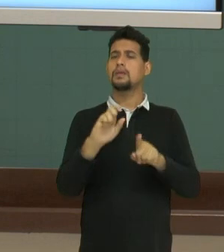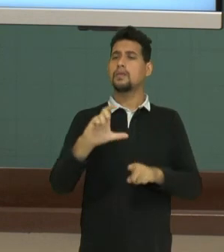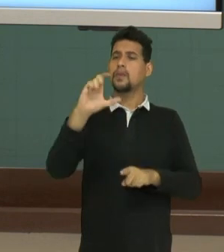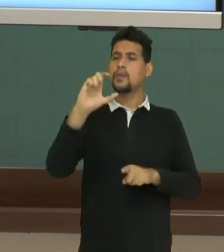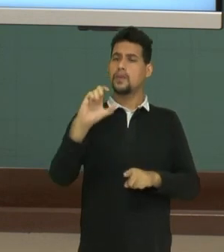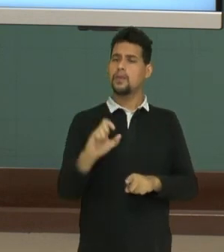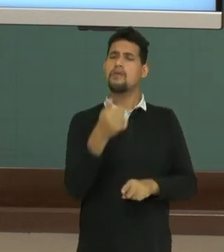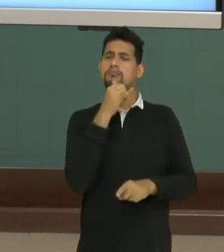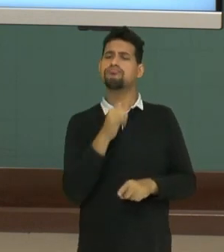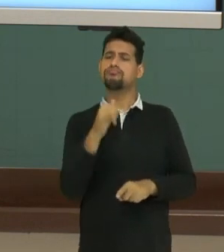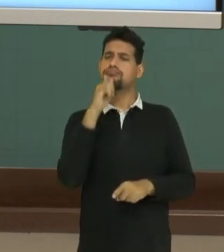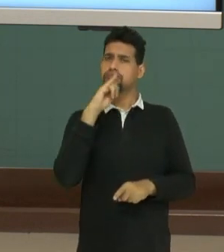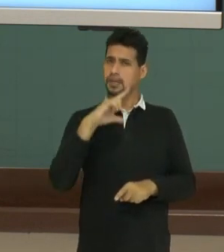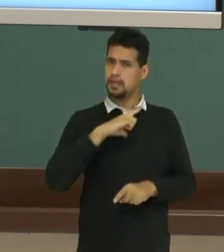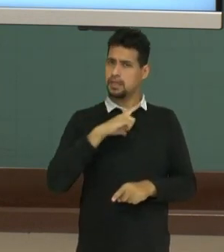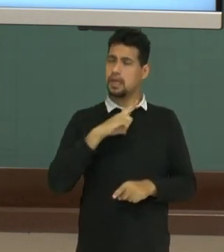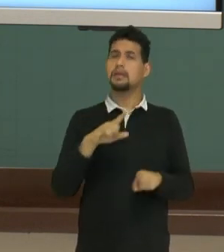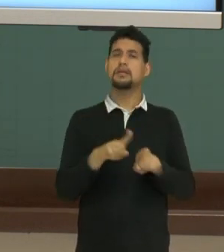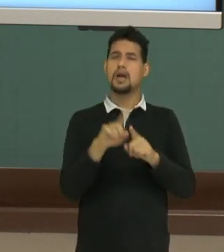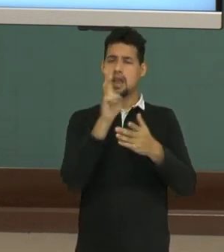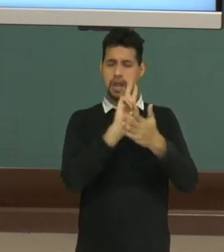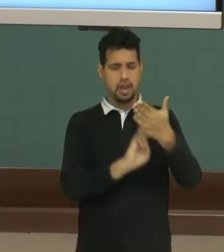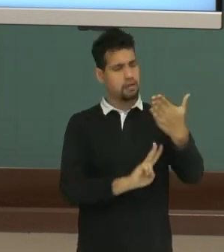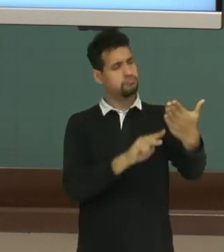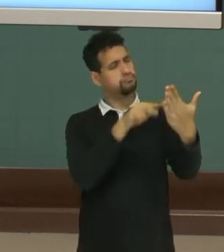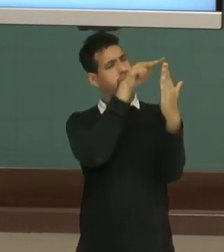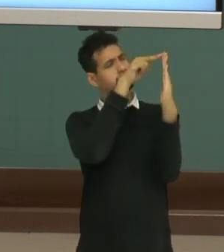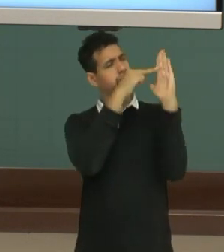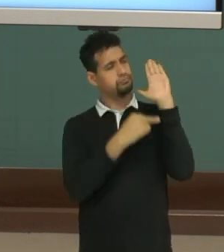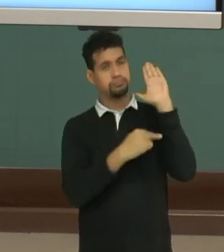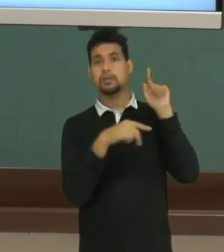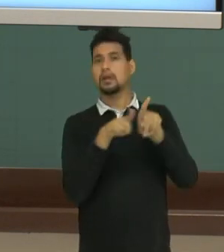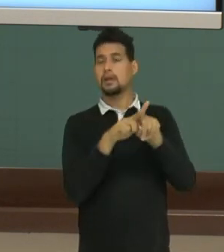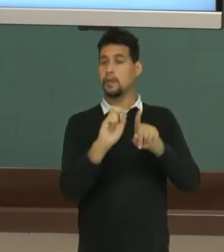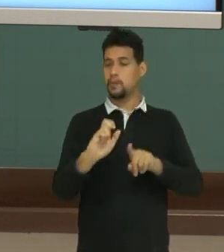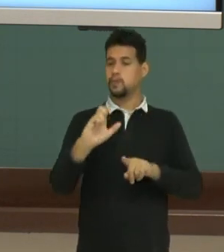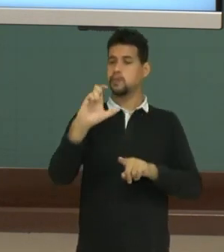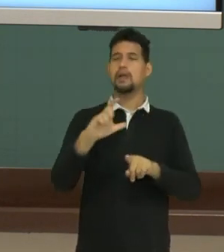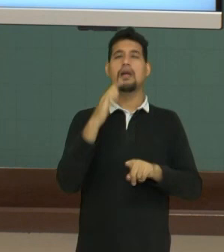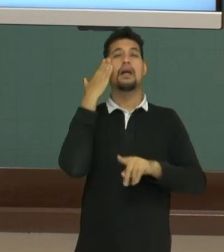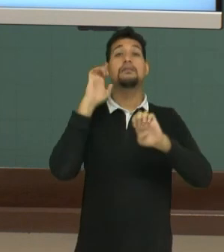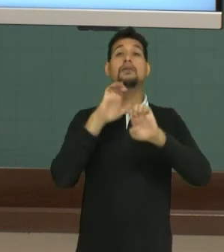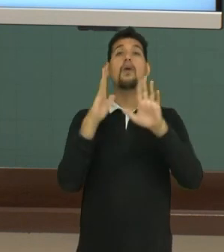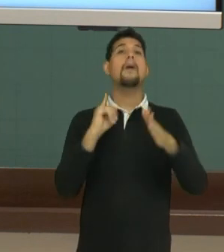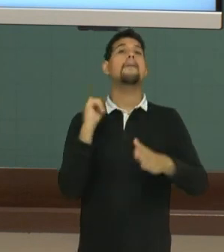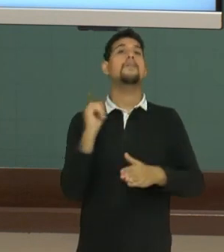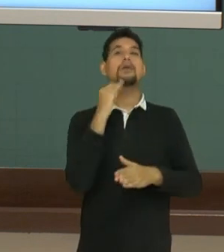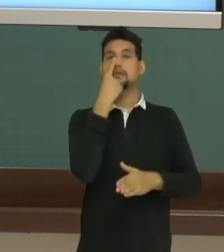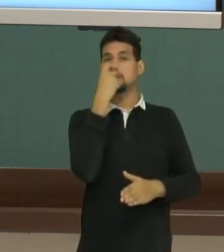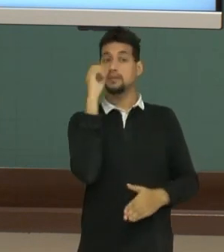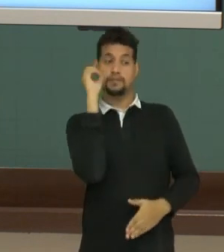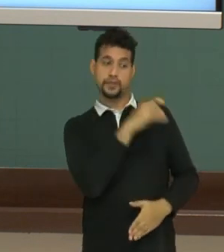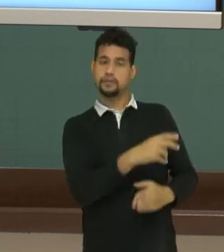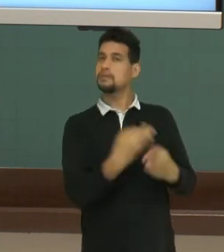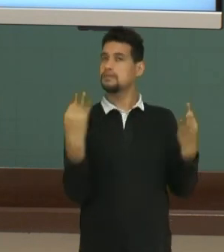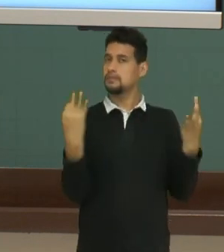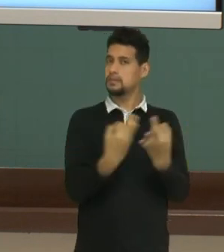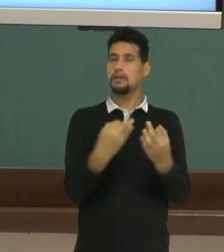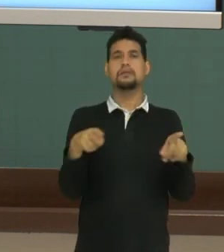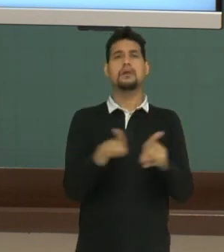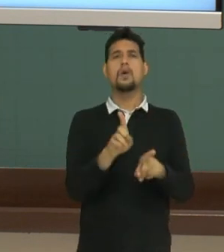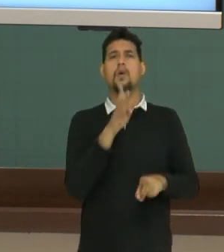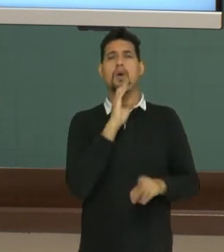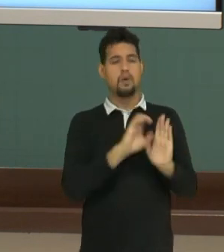pilhas mais comuns, realizamos a leitura das embalagens de pilhas e baterias, compreendemos a importância do descarte correto, conhecemos